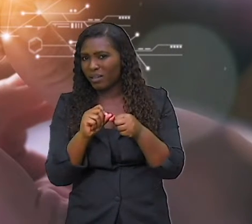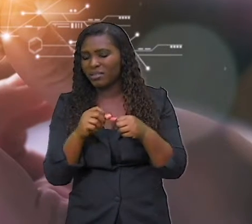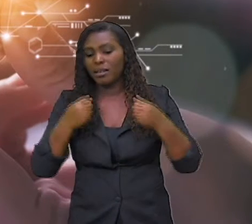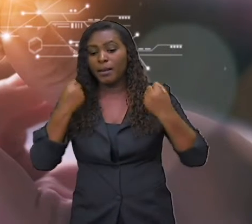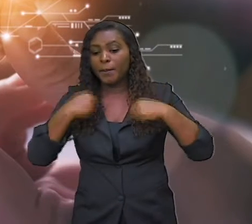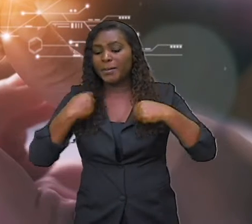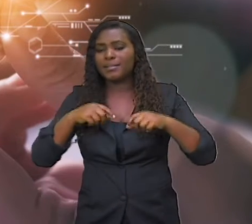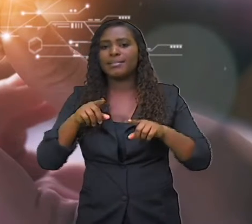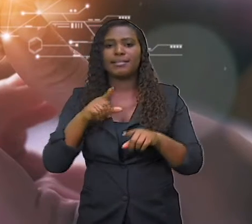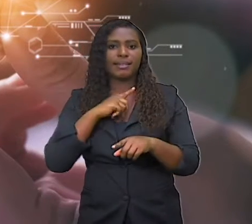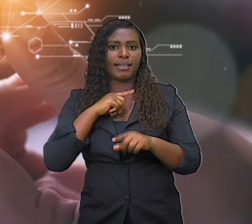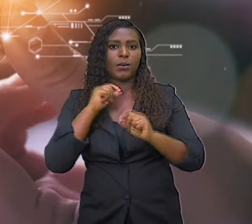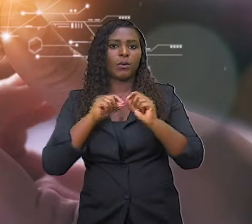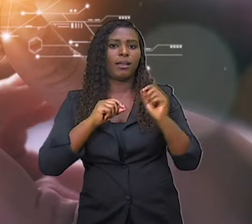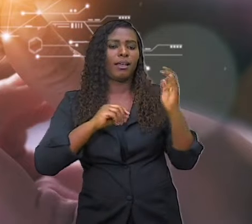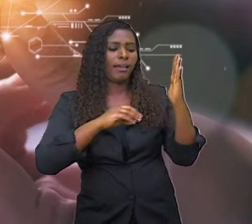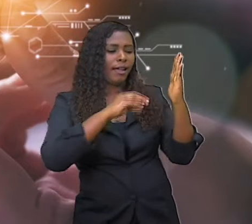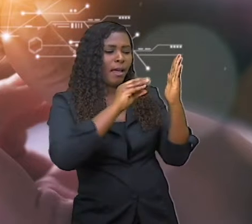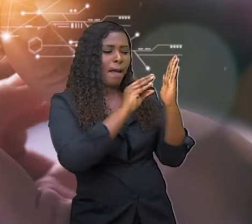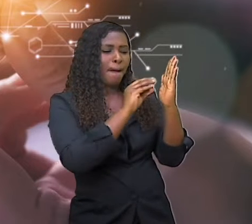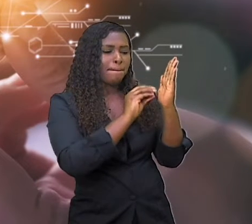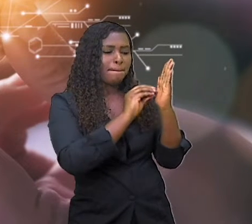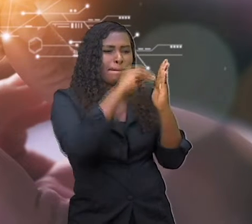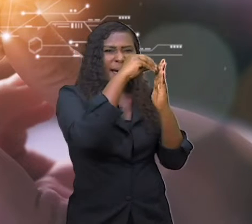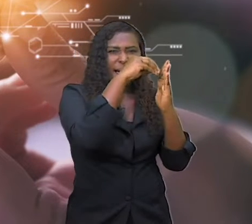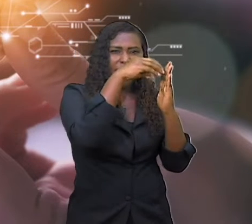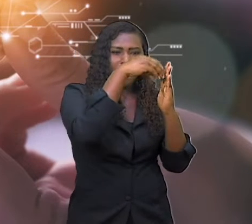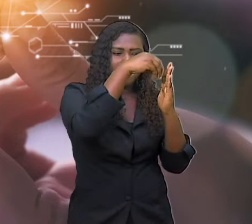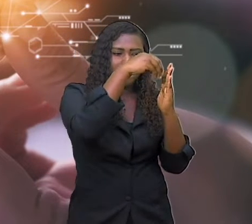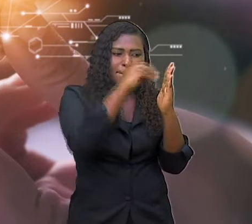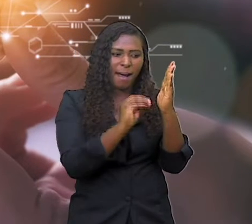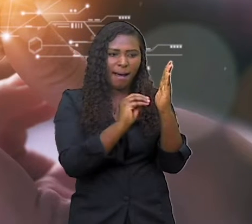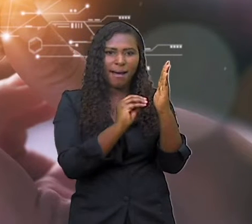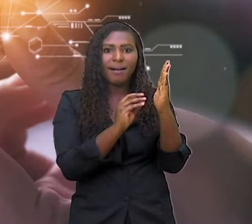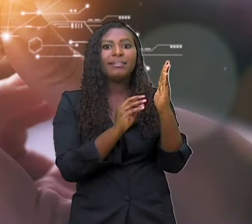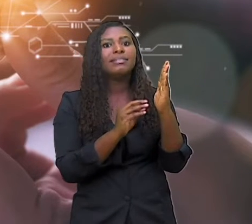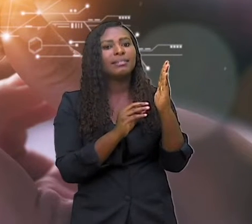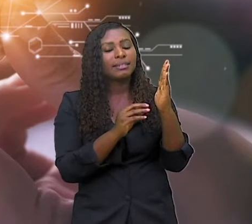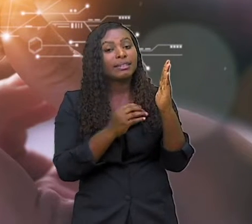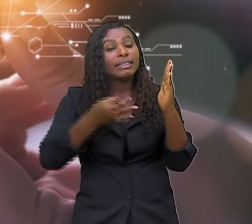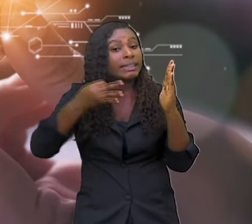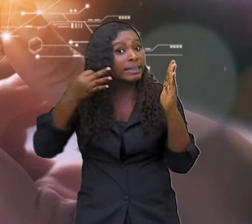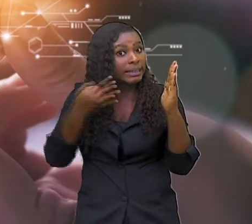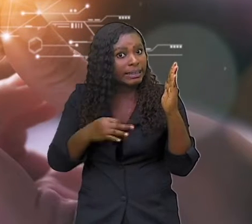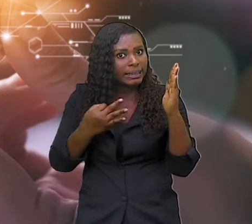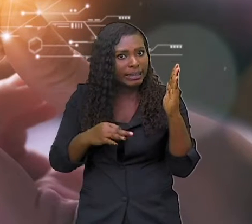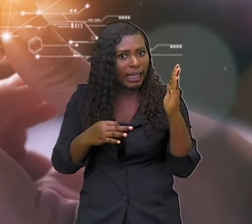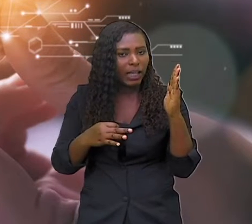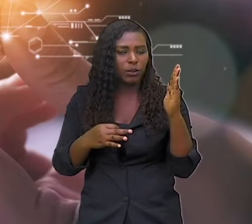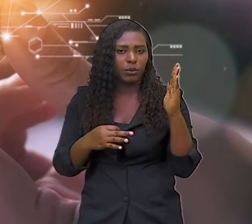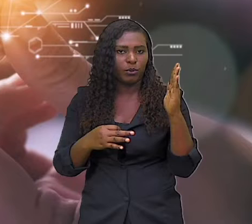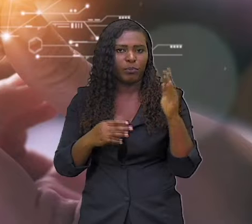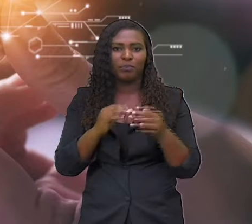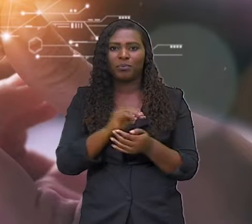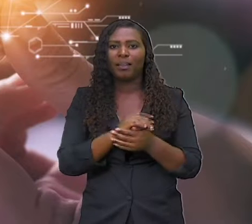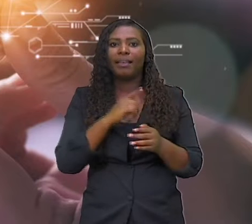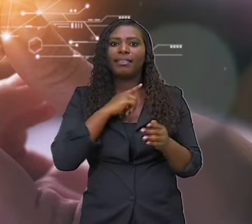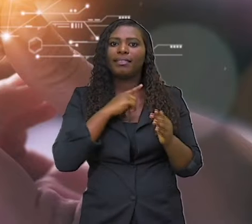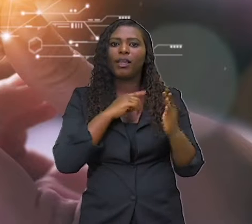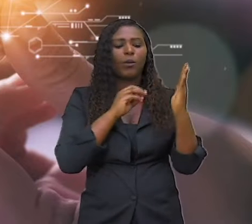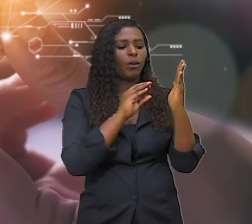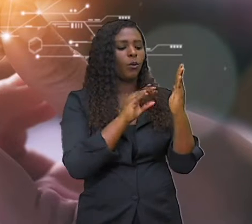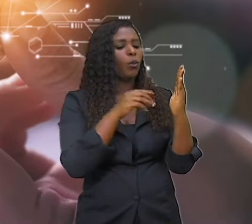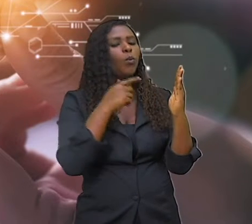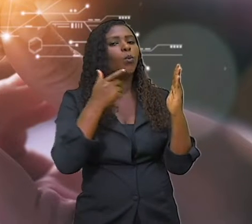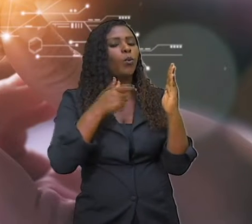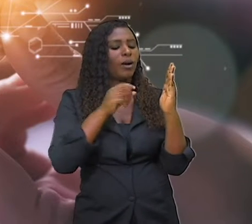conter disjuntores adequados. Os disjuntores possuem uma chave que desliga e liga